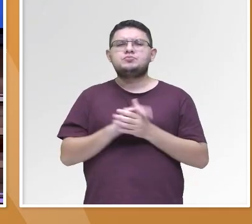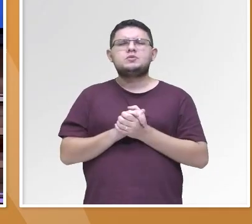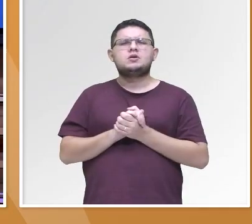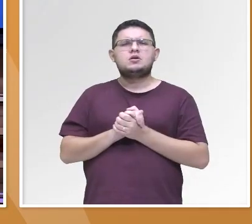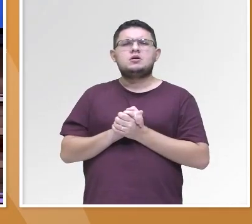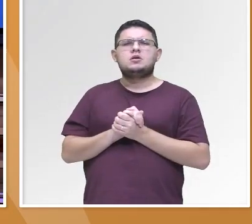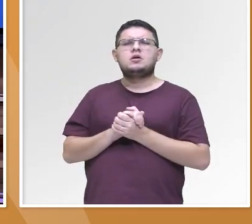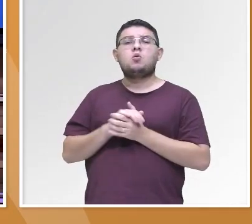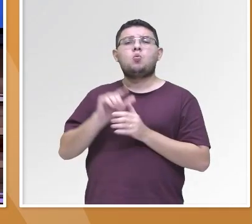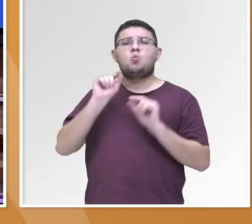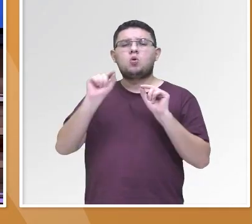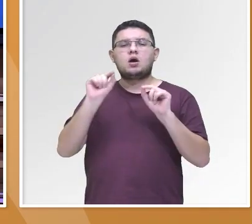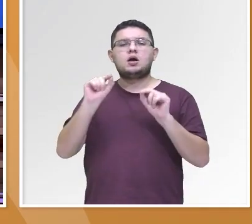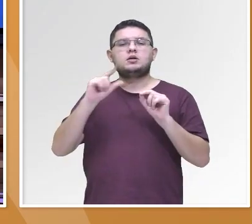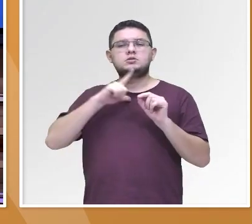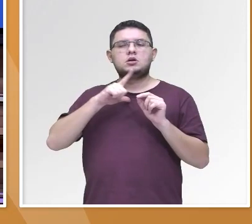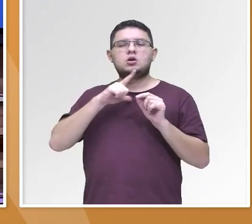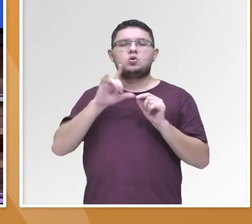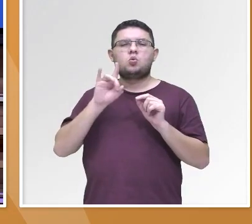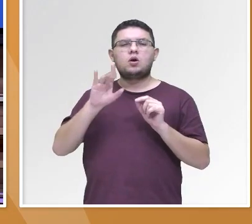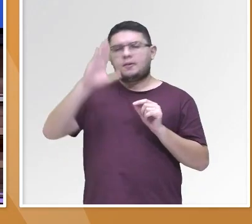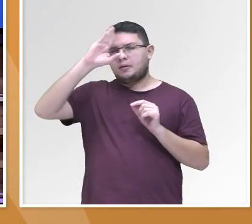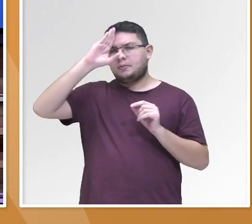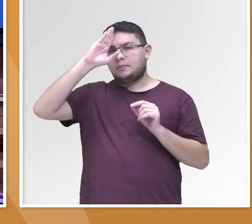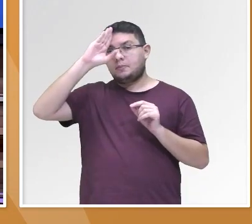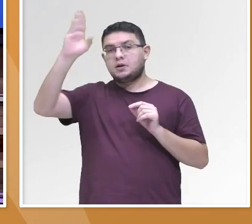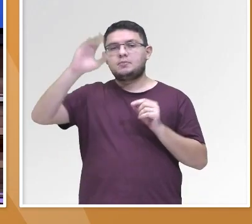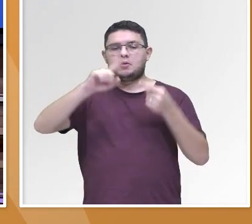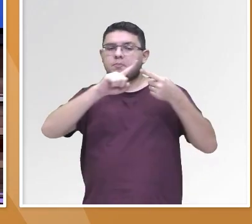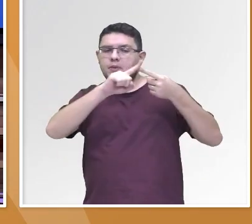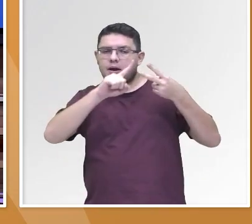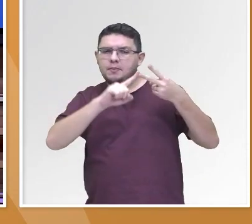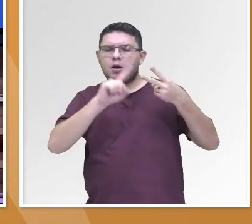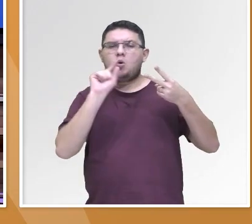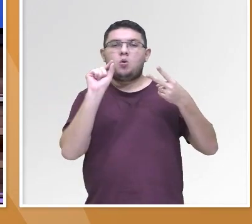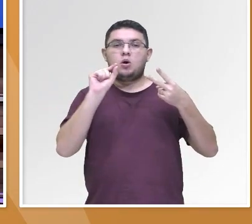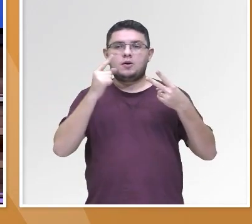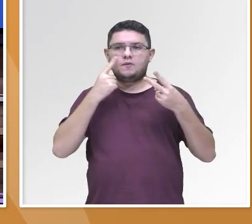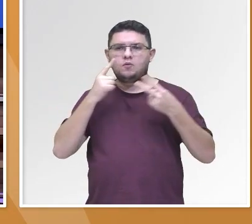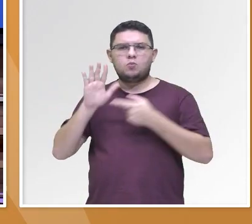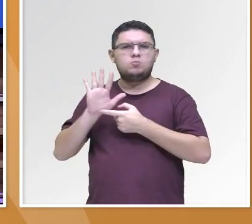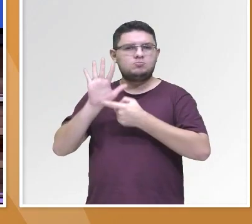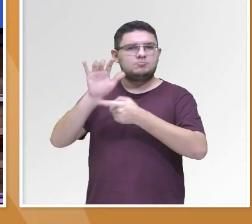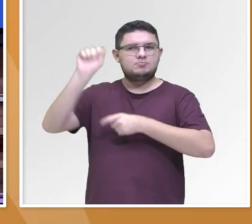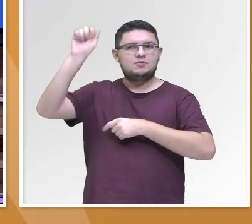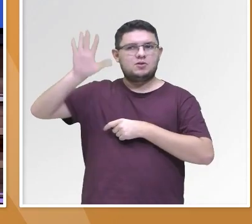alguns dos principais pontos que a gente vai ver daqui a pouco no nosso mapa, que vão se